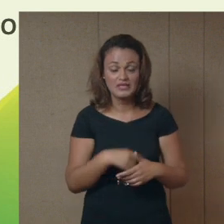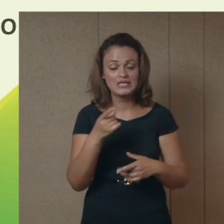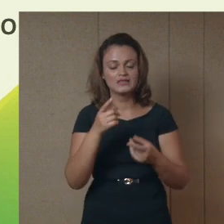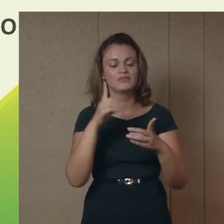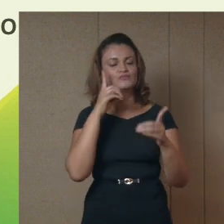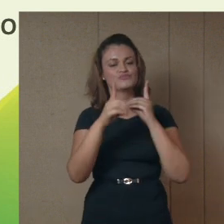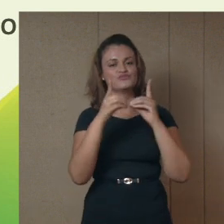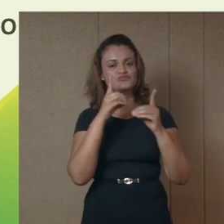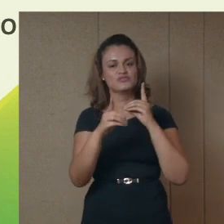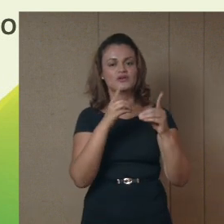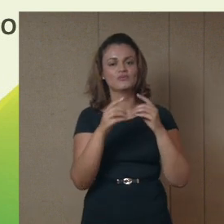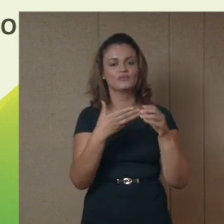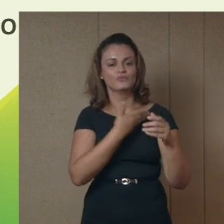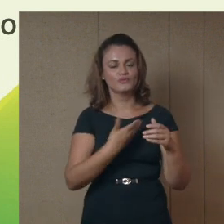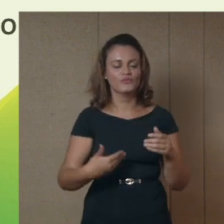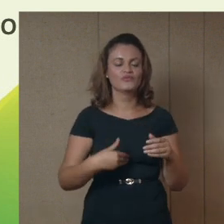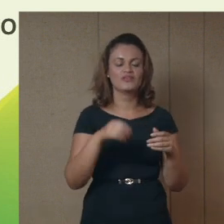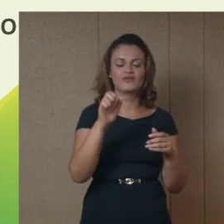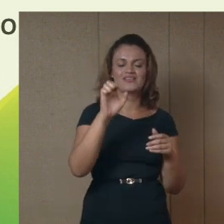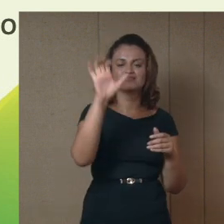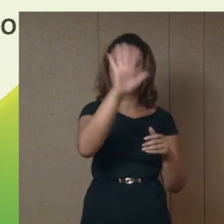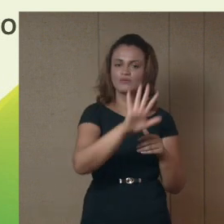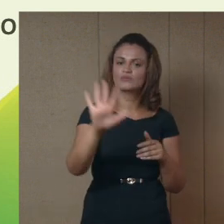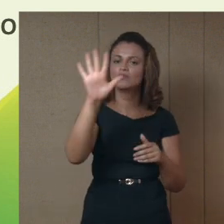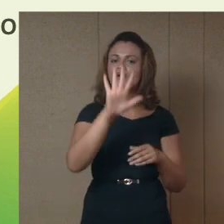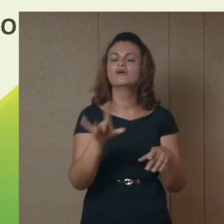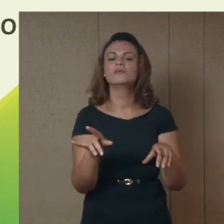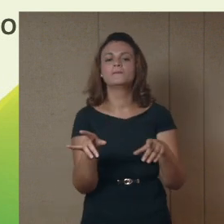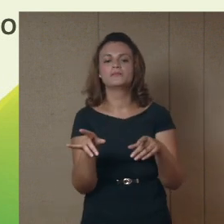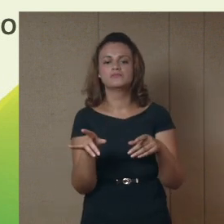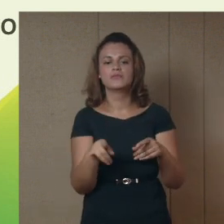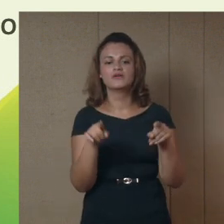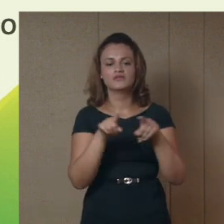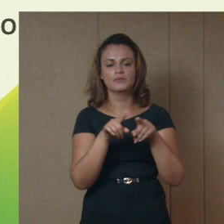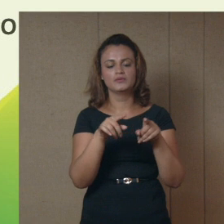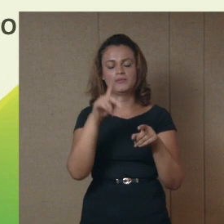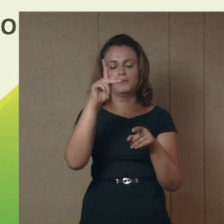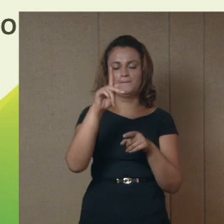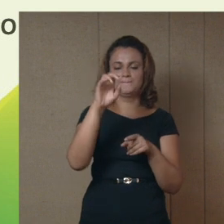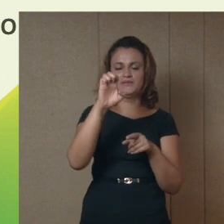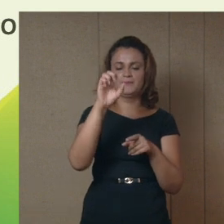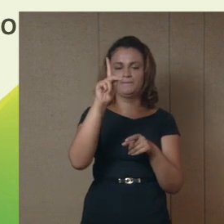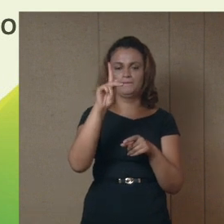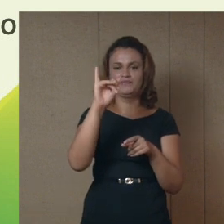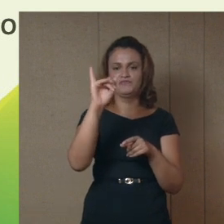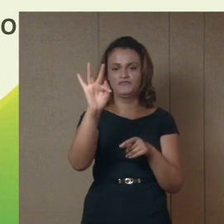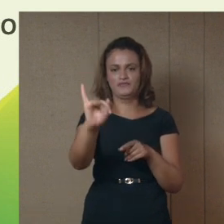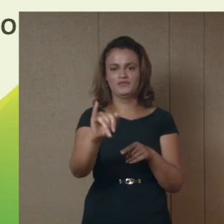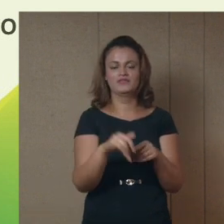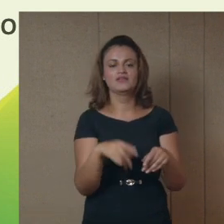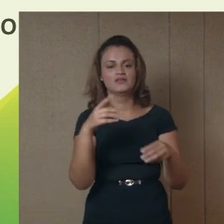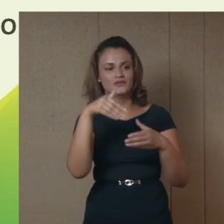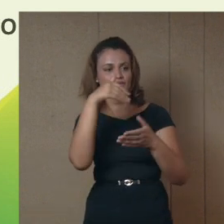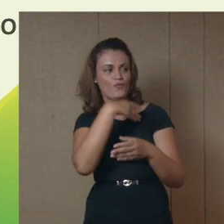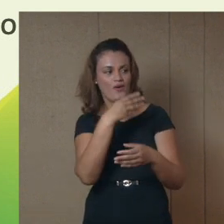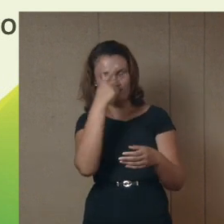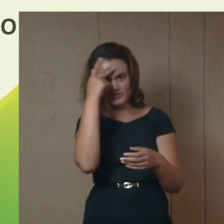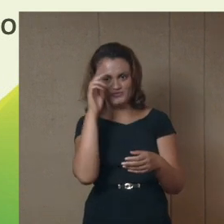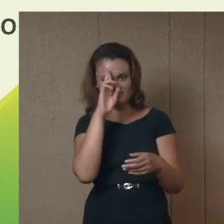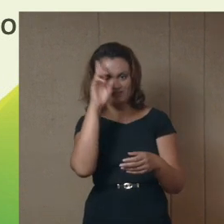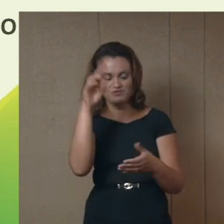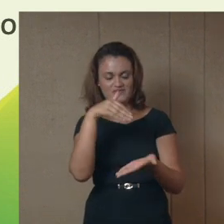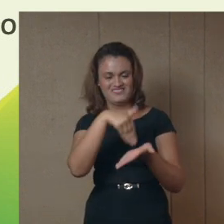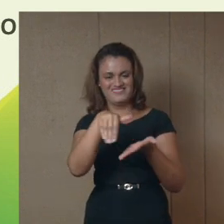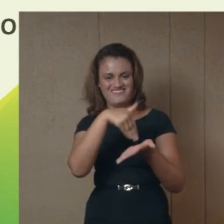diálogo com os governos estaduais é com com a upp está aqui representado também pelo secretário